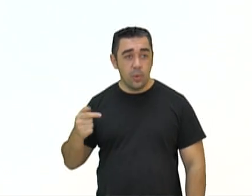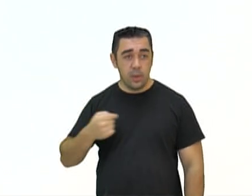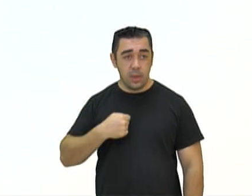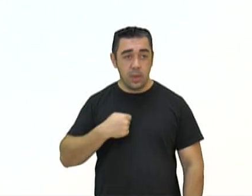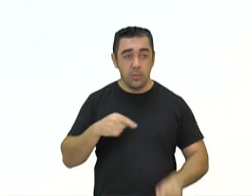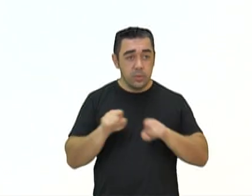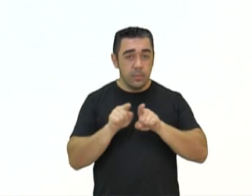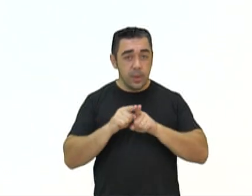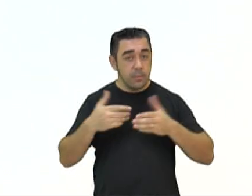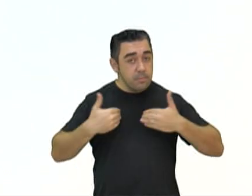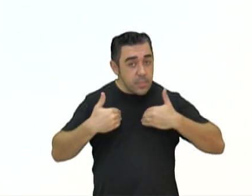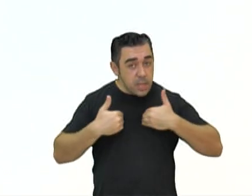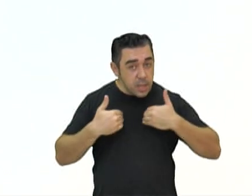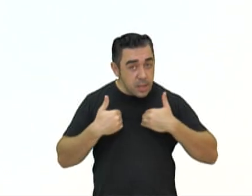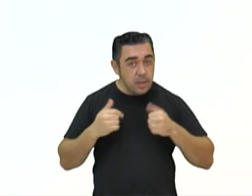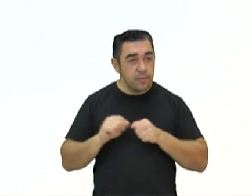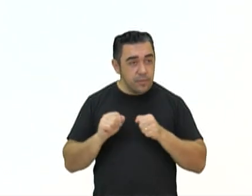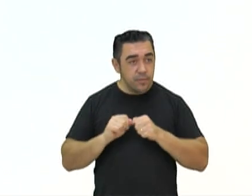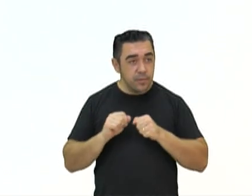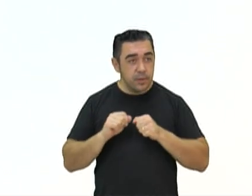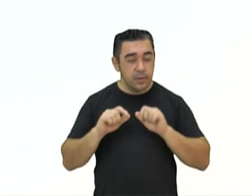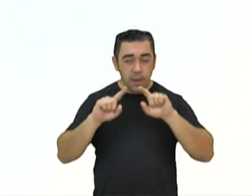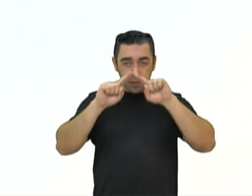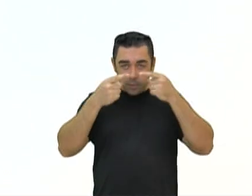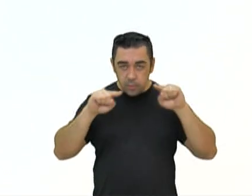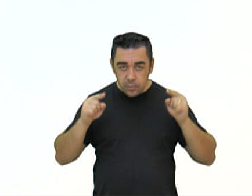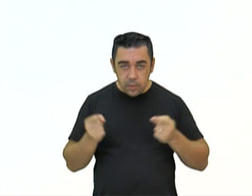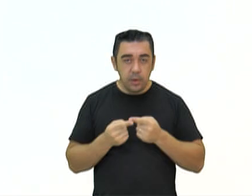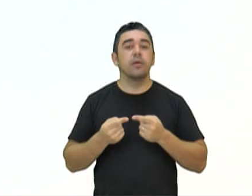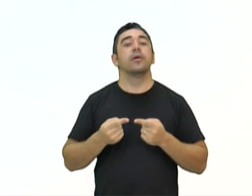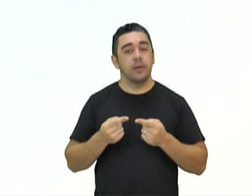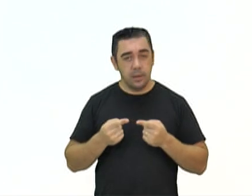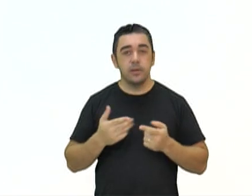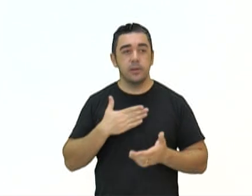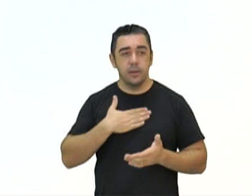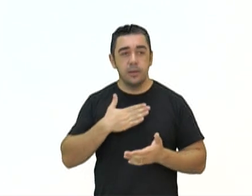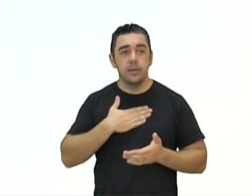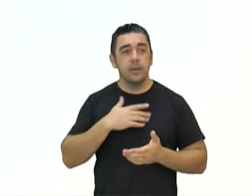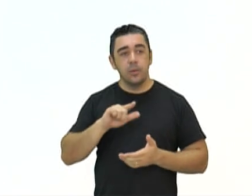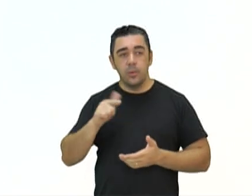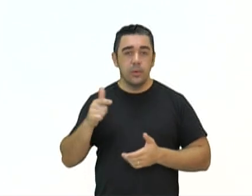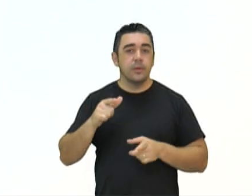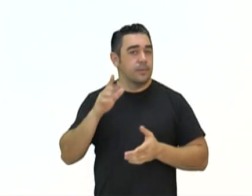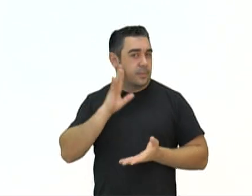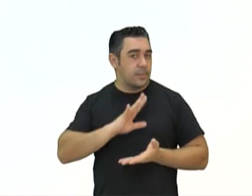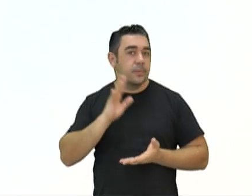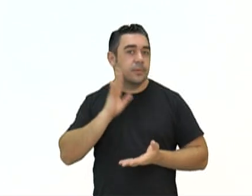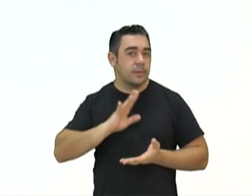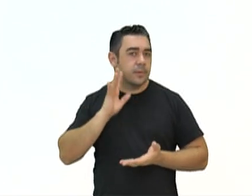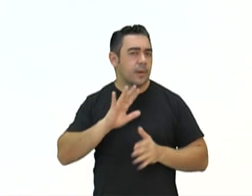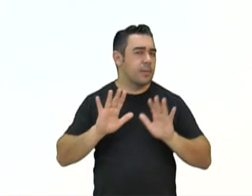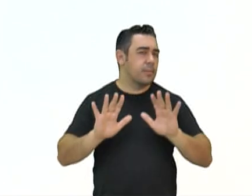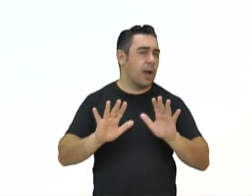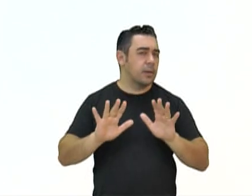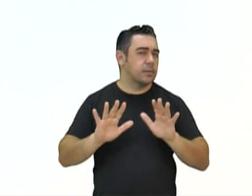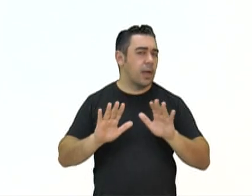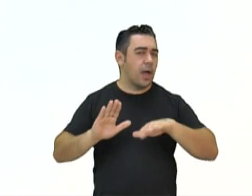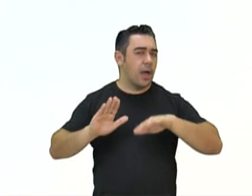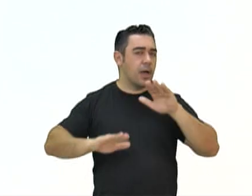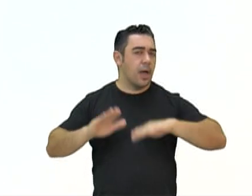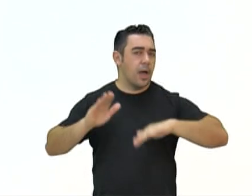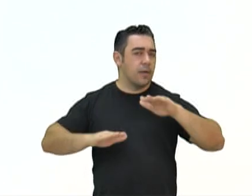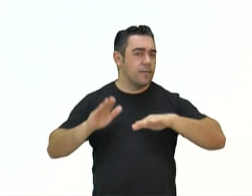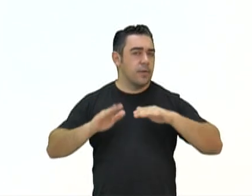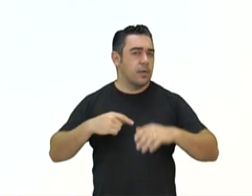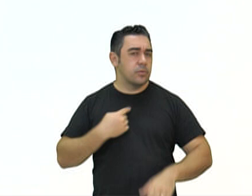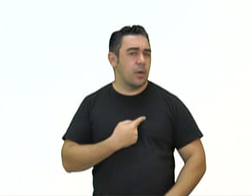os alunos fazem figurinha de mim aqui, de jaleco, e muitas outras coisas. Então, é muito legal, né? Mas será que a gente não está cortando um pouco do